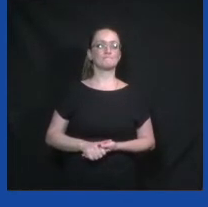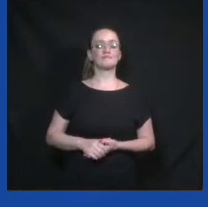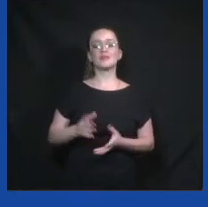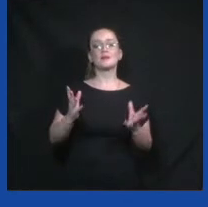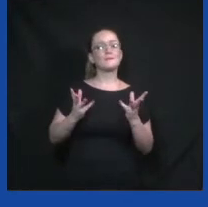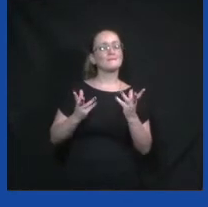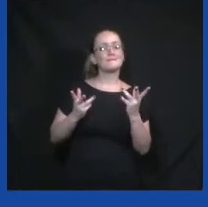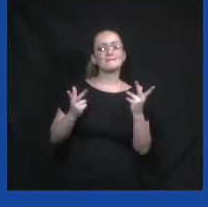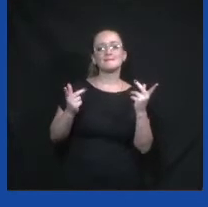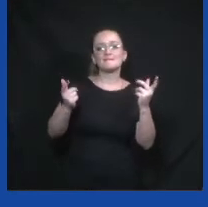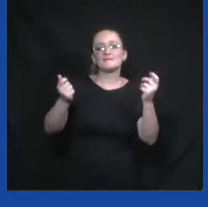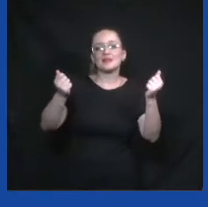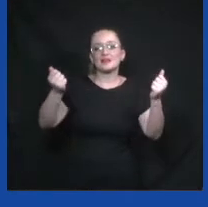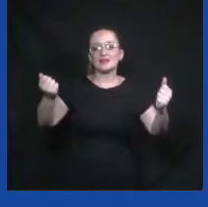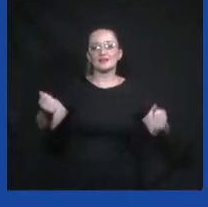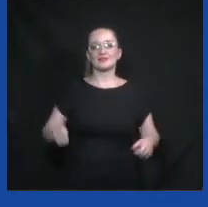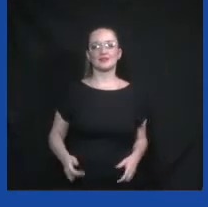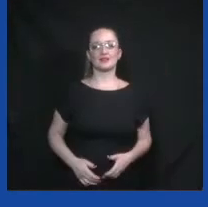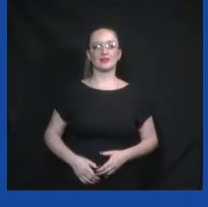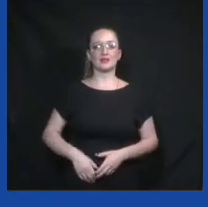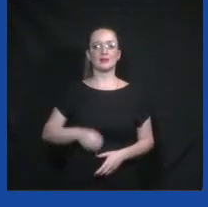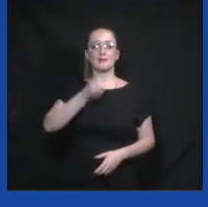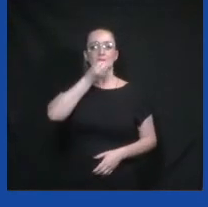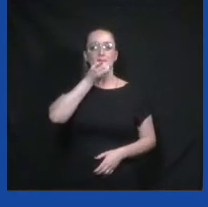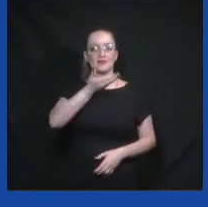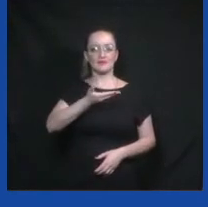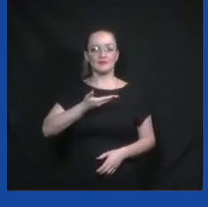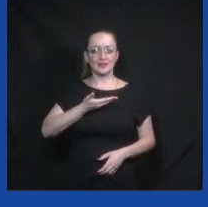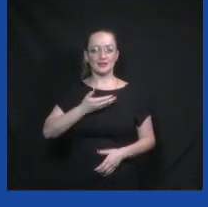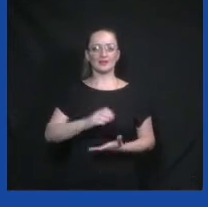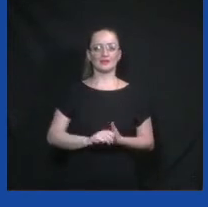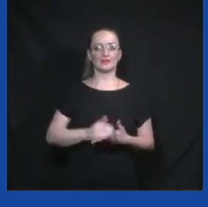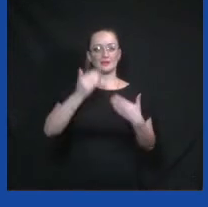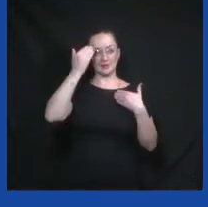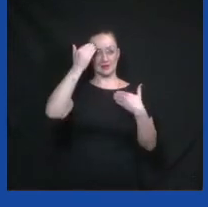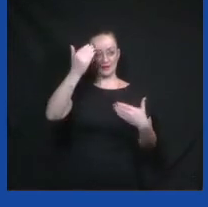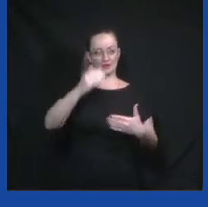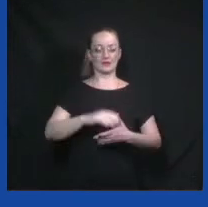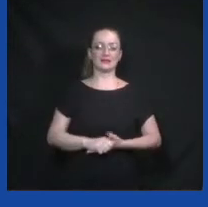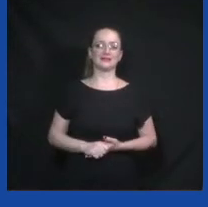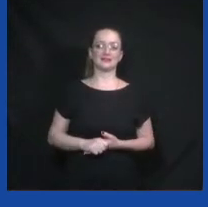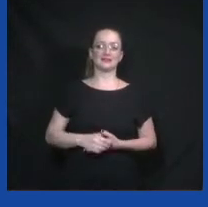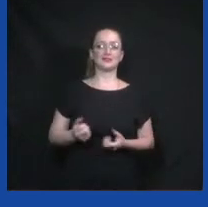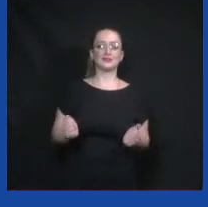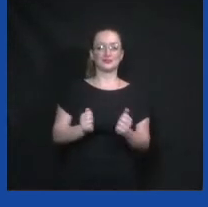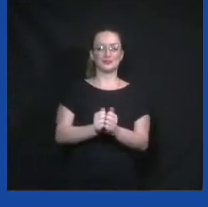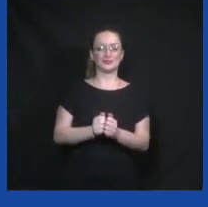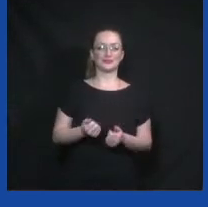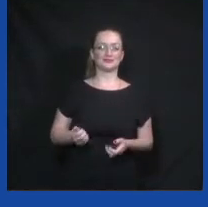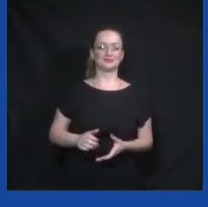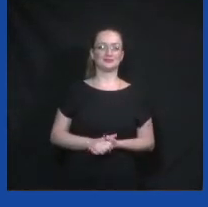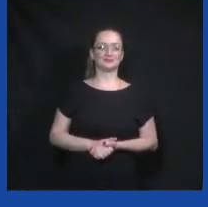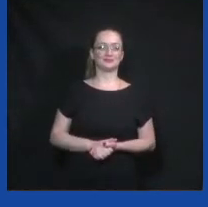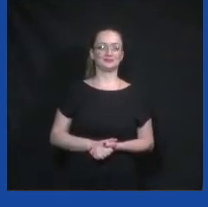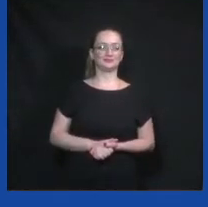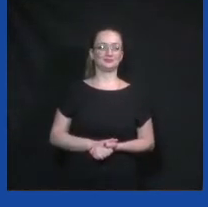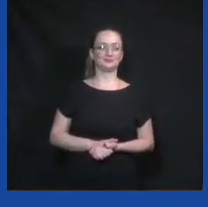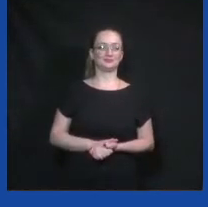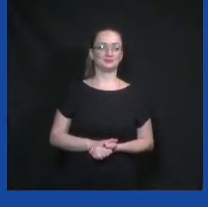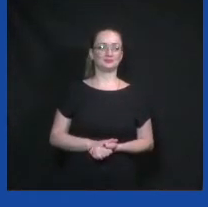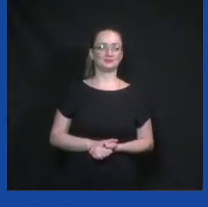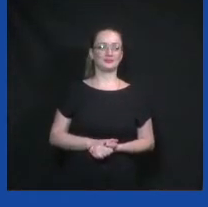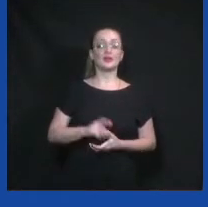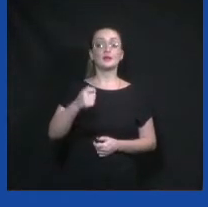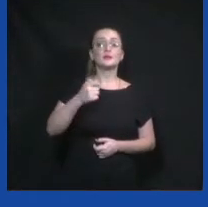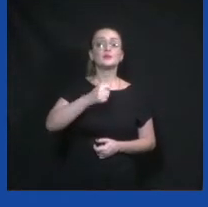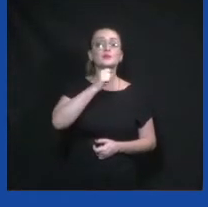Maravilha! Bem-vindo, Alexandre! Muito obrigada por estar com a gente também. Você tem que ligar o teu microfone,